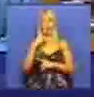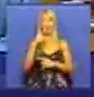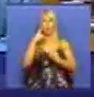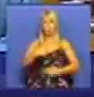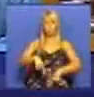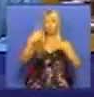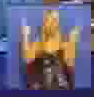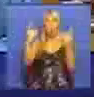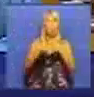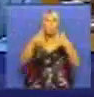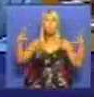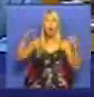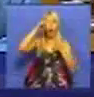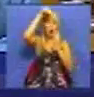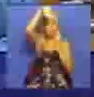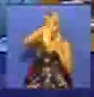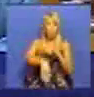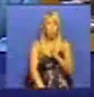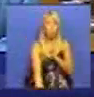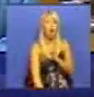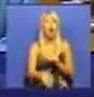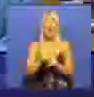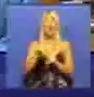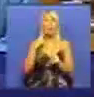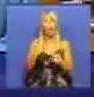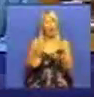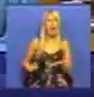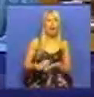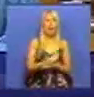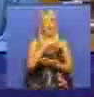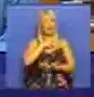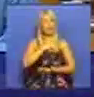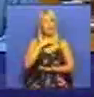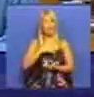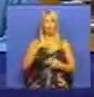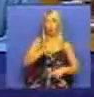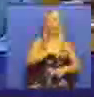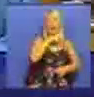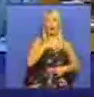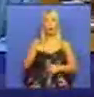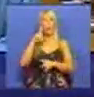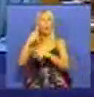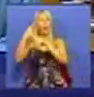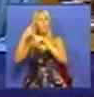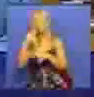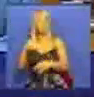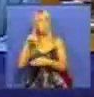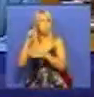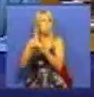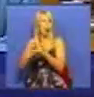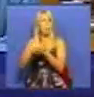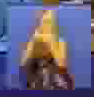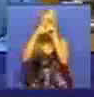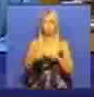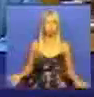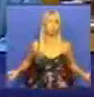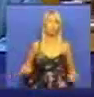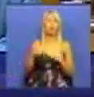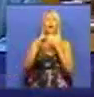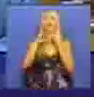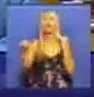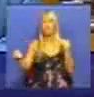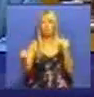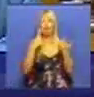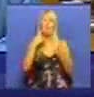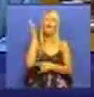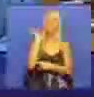dos fossos nos rendimentos entre ricos e pobres. A estabilidade da pobreza, que segundo as federações dos